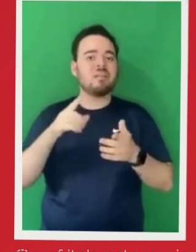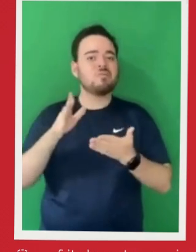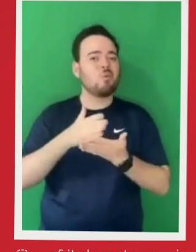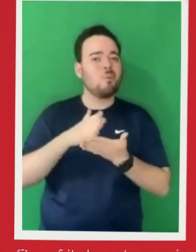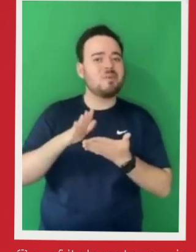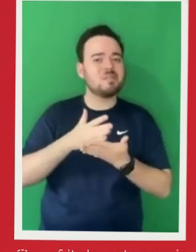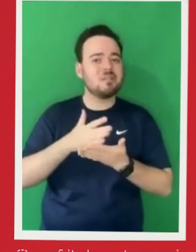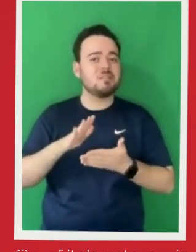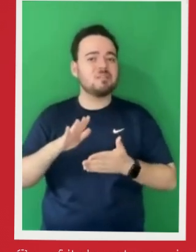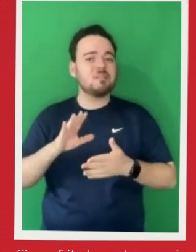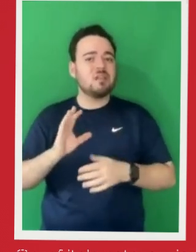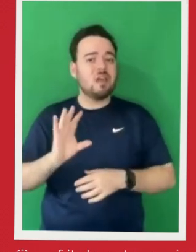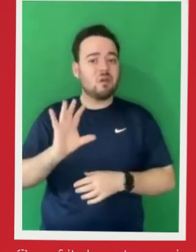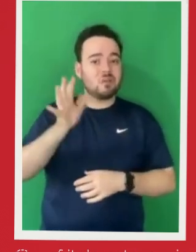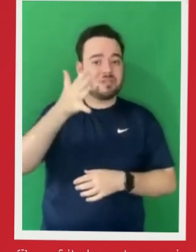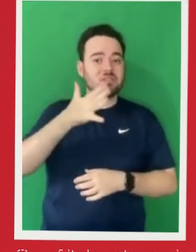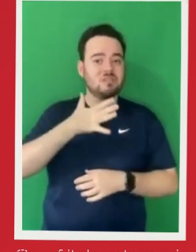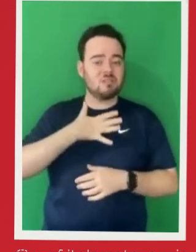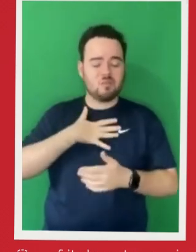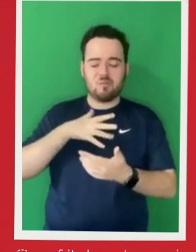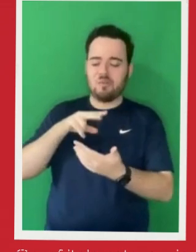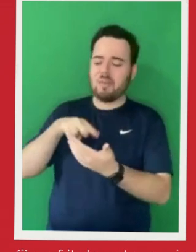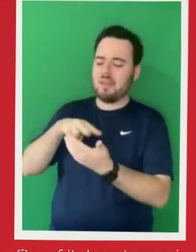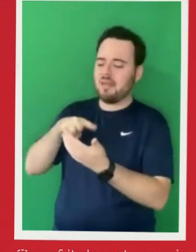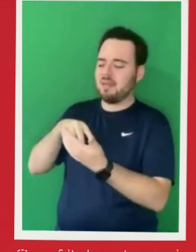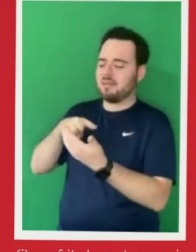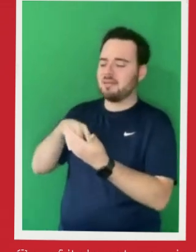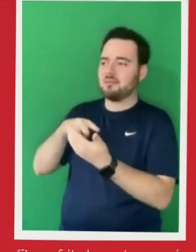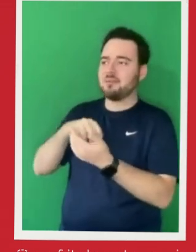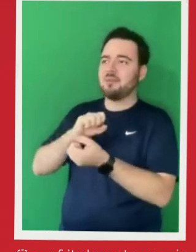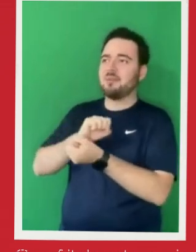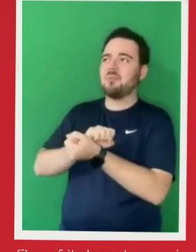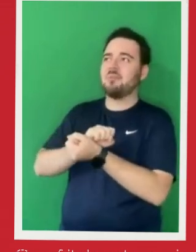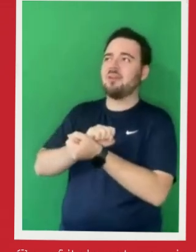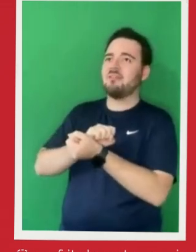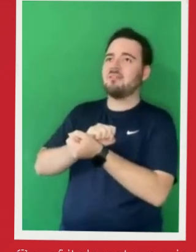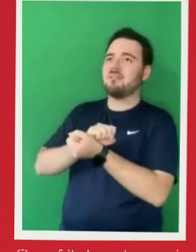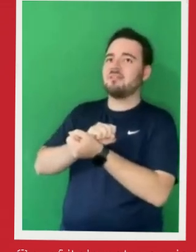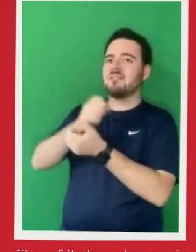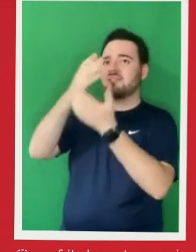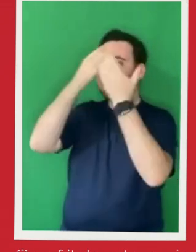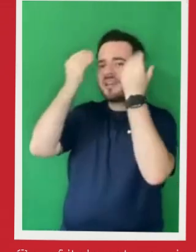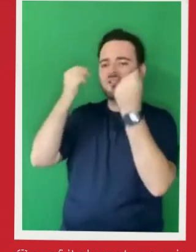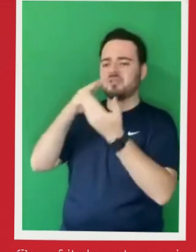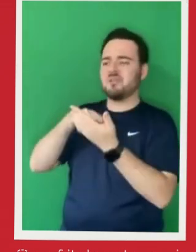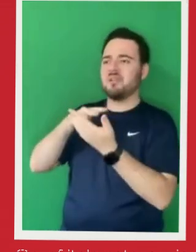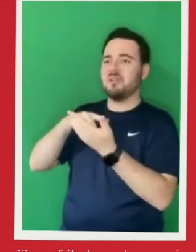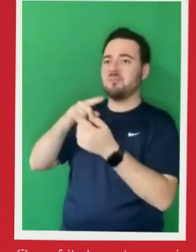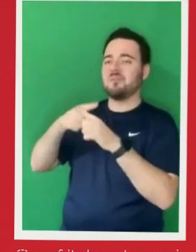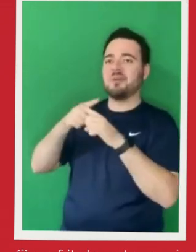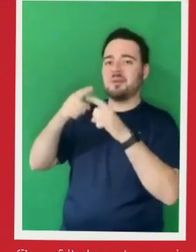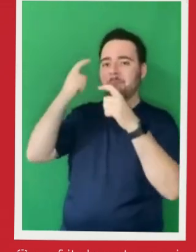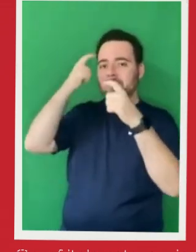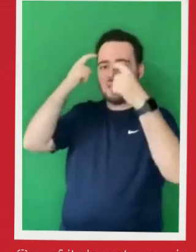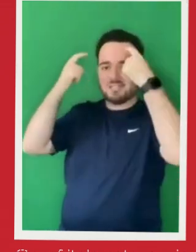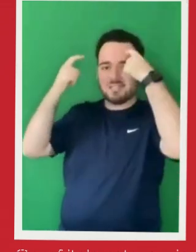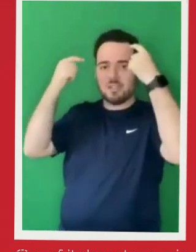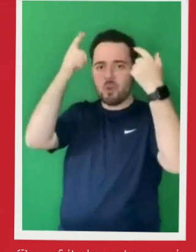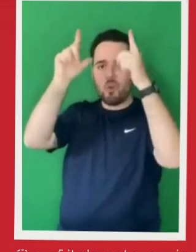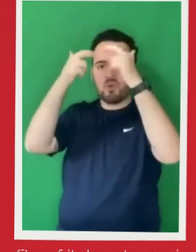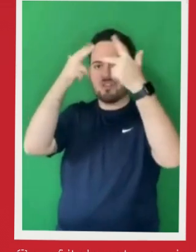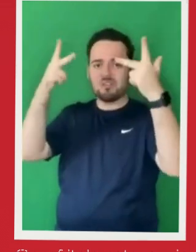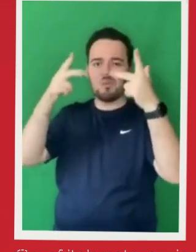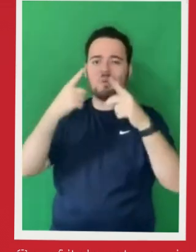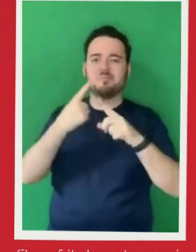mas algumas vezes já aconteceu comigo de eu estar lendo, mas eu não estou lendo. Eu paro e digo, o que eu acabei de ler? Eu não lembro, porque eu estou pensando em outras